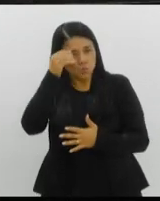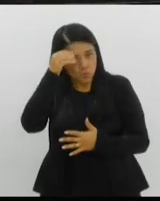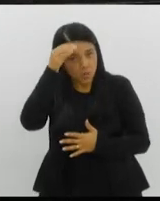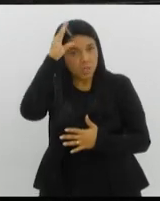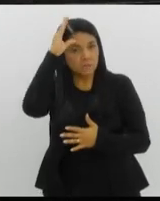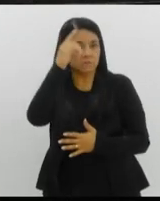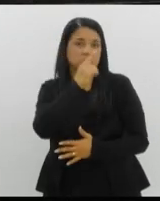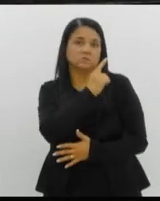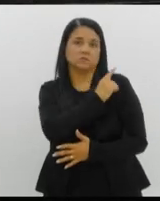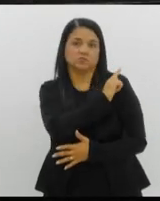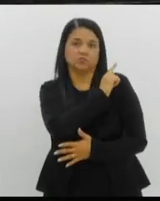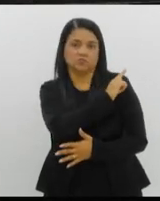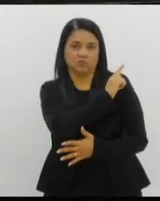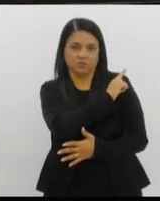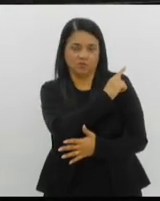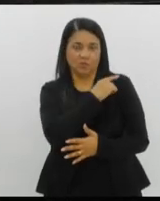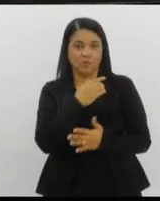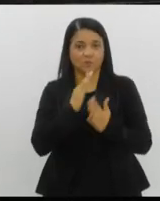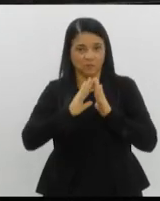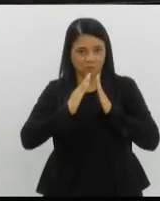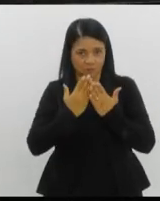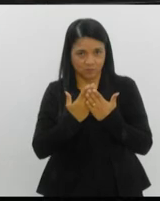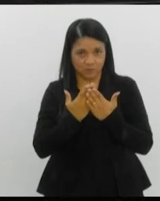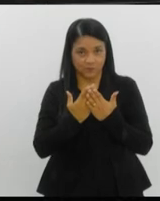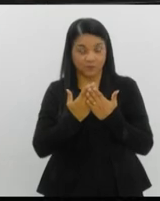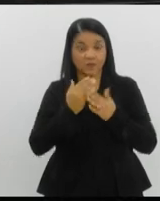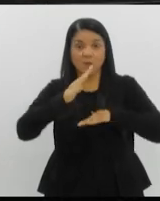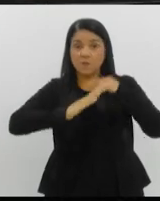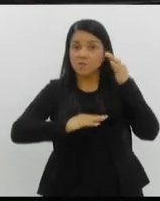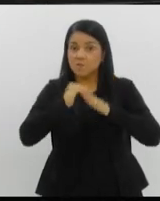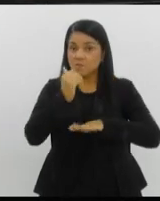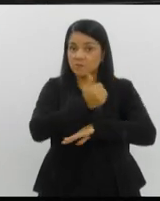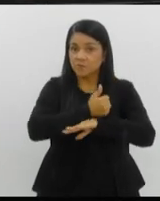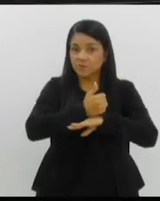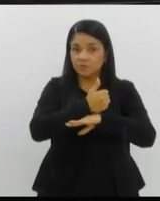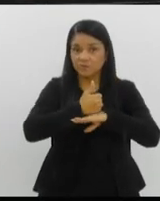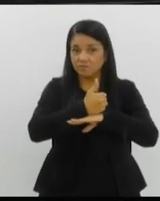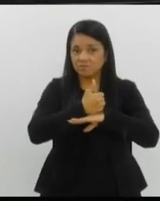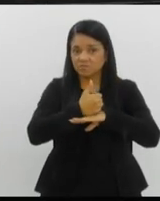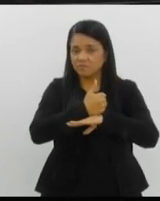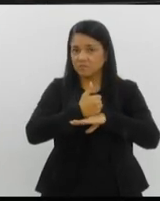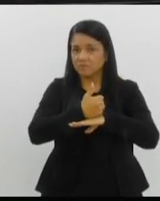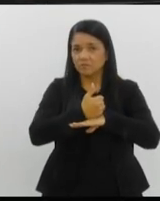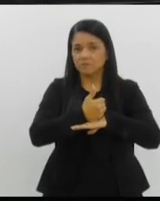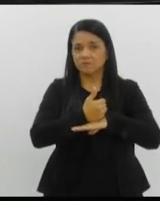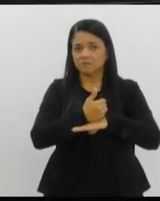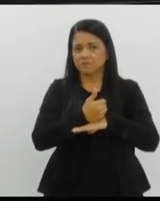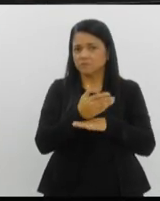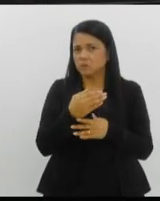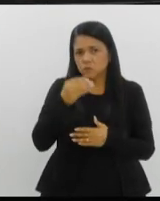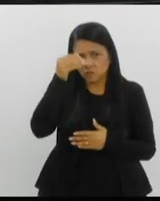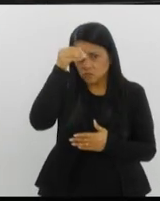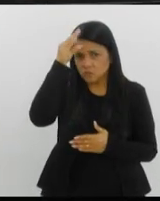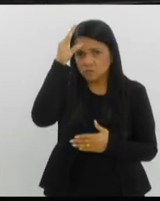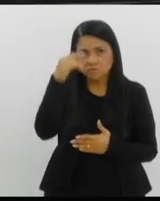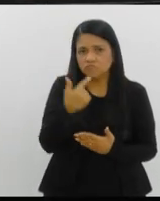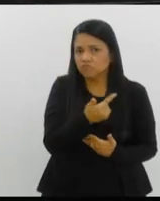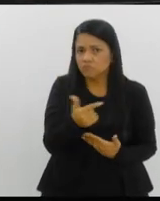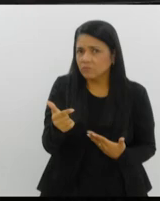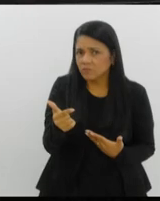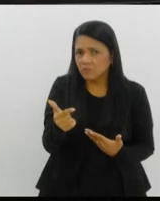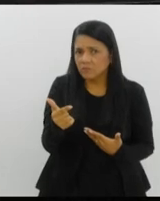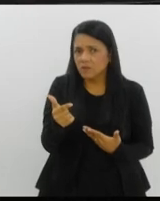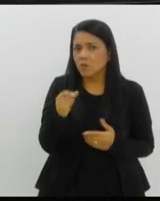escolar. Mas, ora, os nossos profissionais de educação já não demonstram esse notório conhecimento? O que é